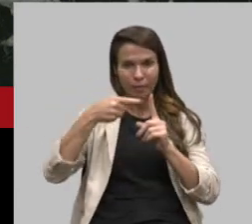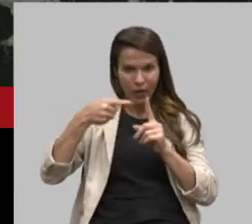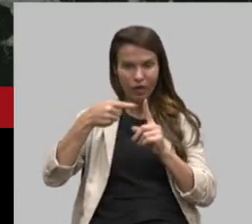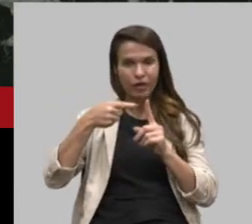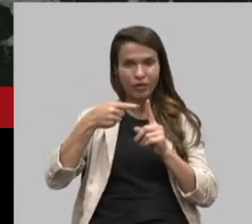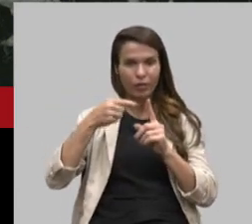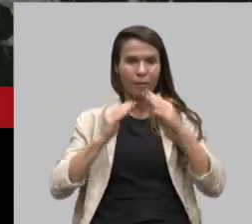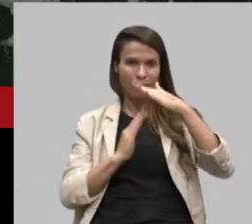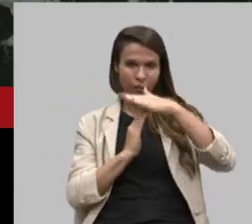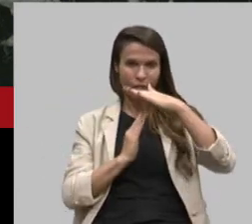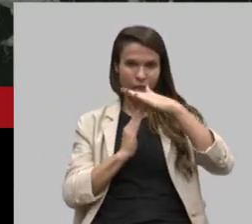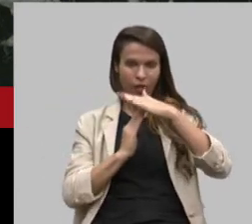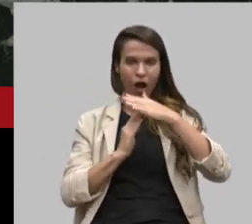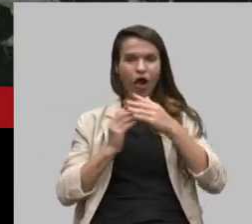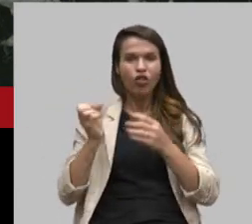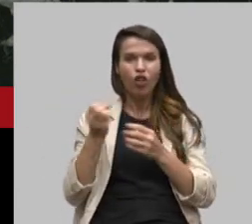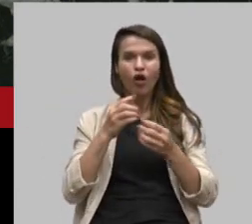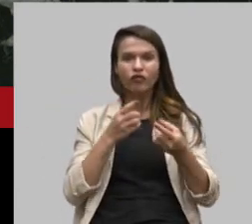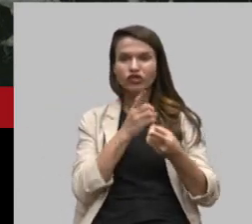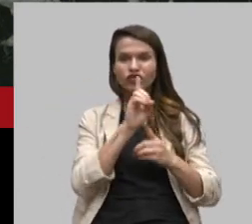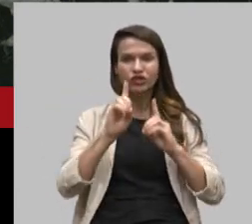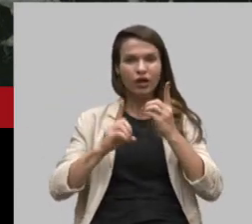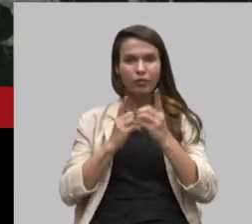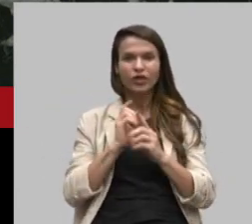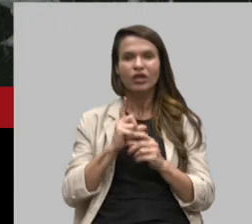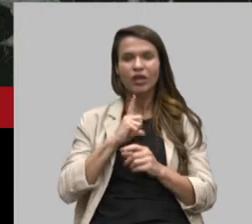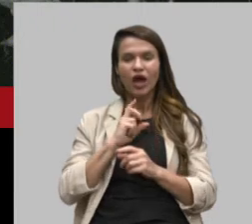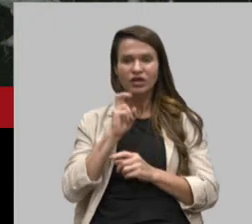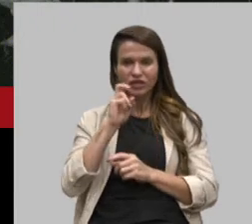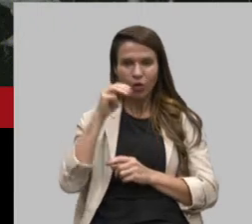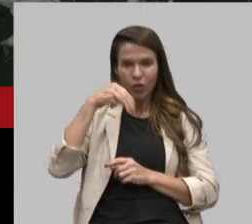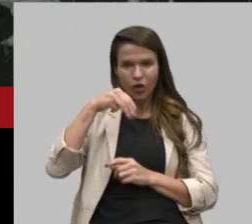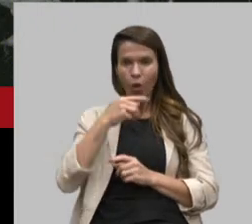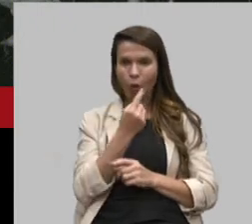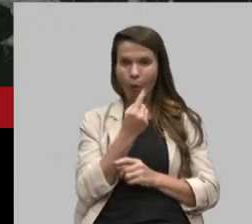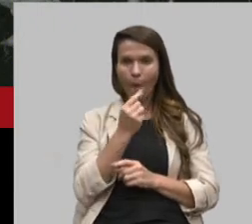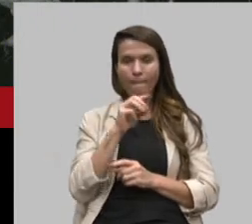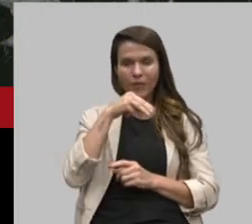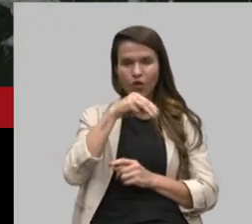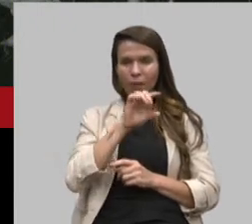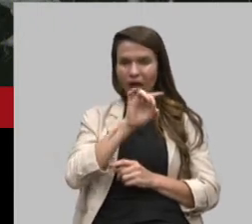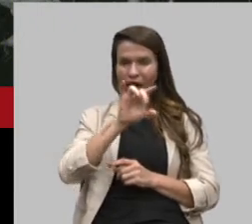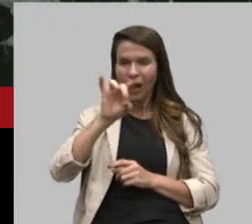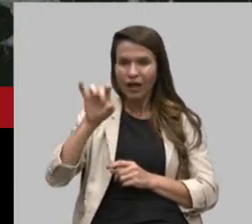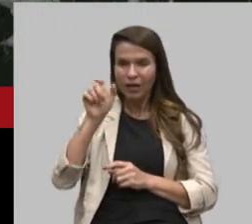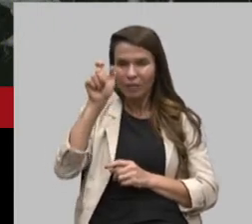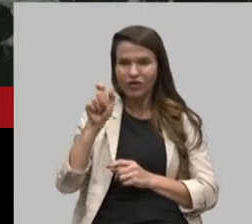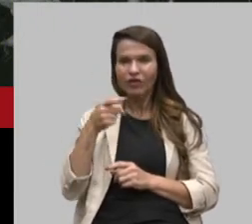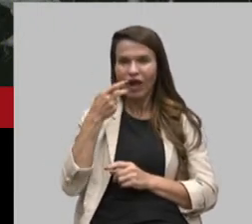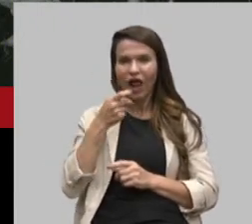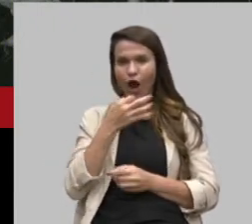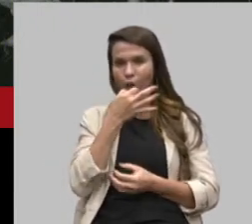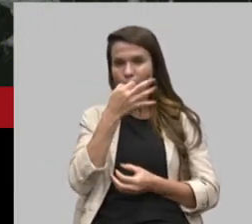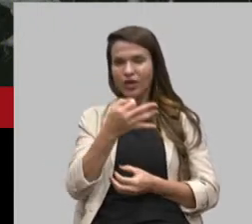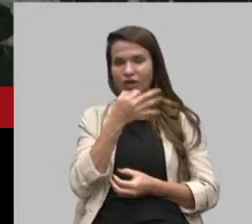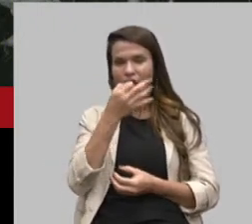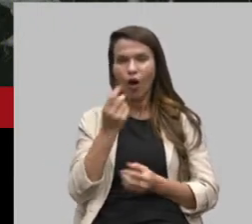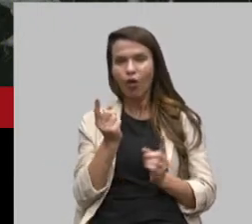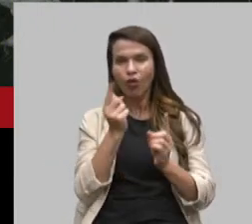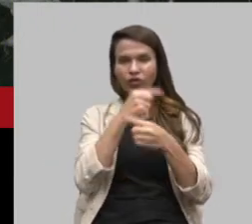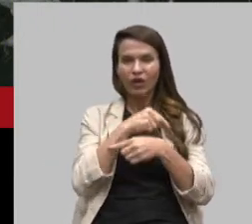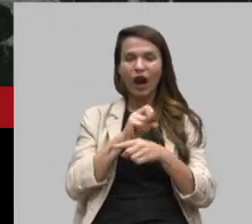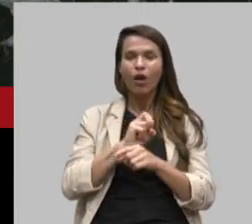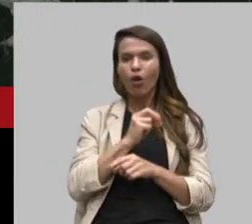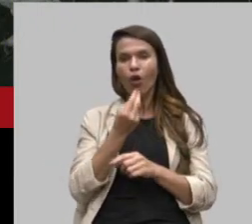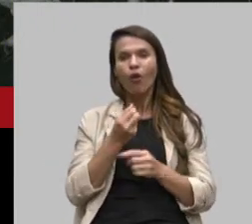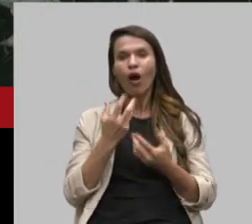dinâmica nós teremos 5 minutos um minuto para cada pessoa eh falar a opinião sendo contrário ou a favor da